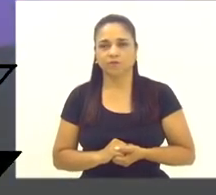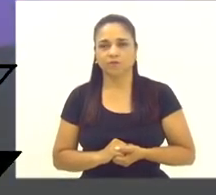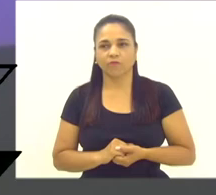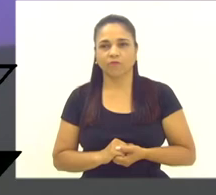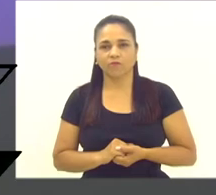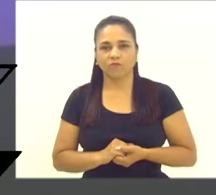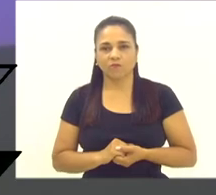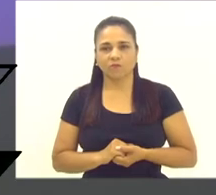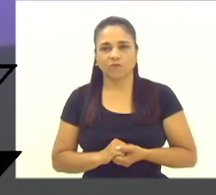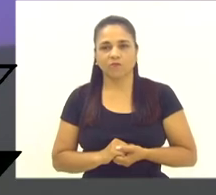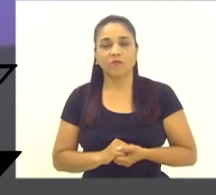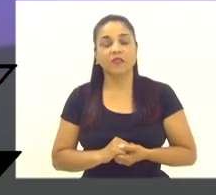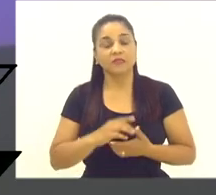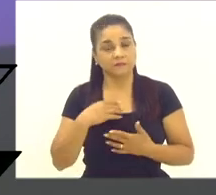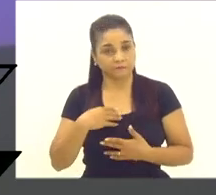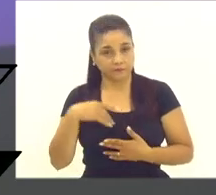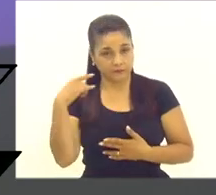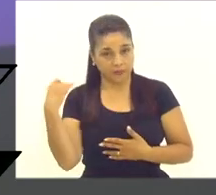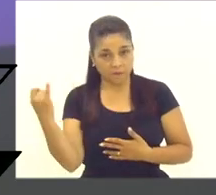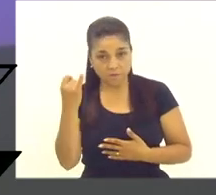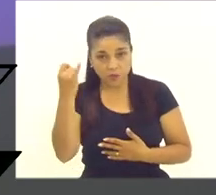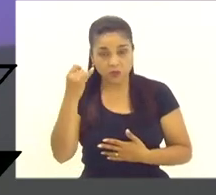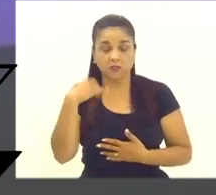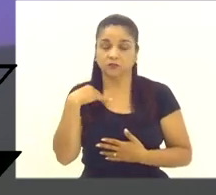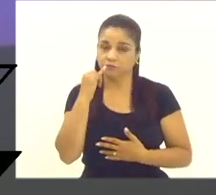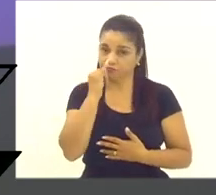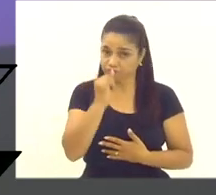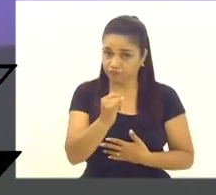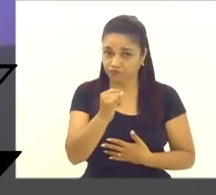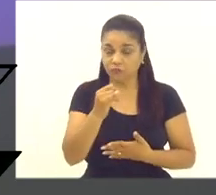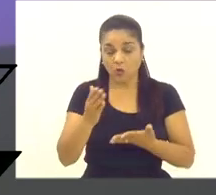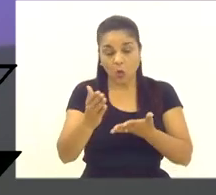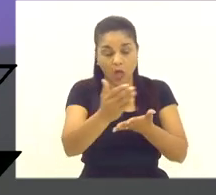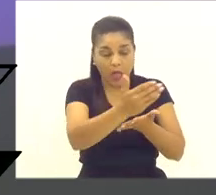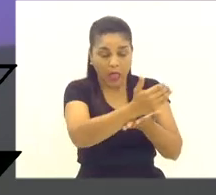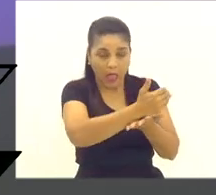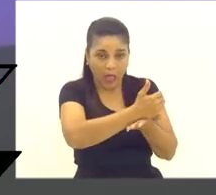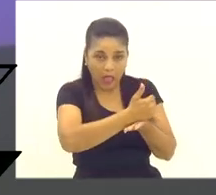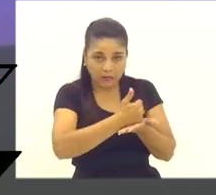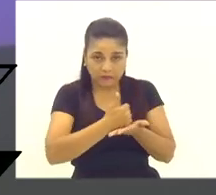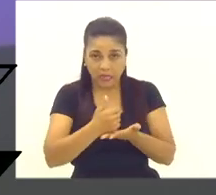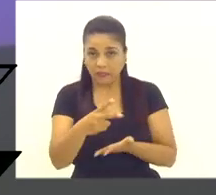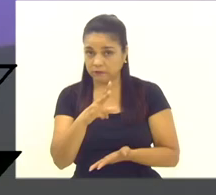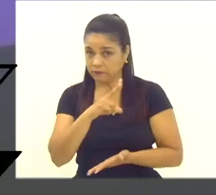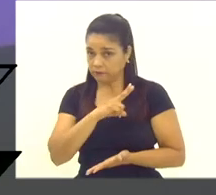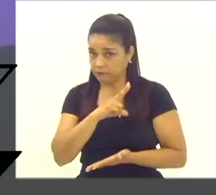E aí é importante lembrar que também que o acesso aos dados pessoais